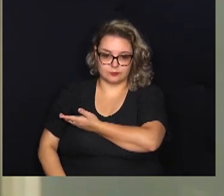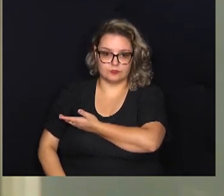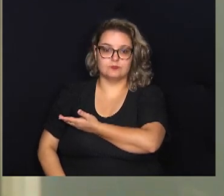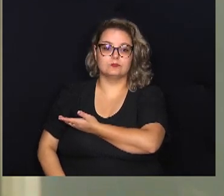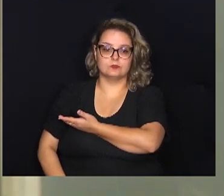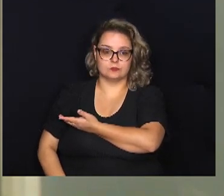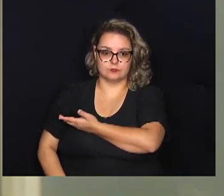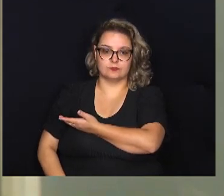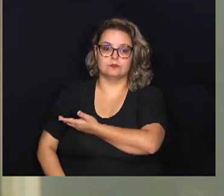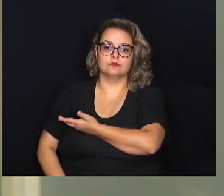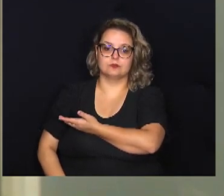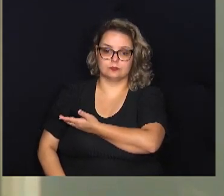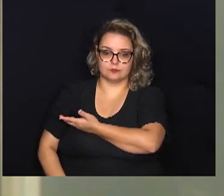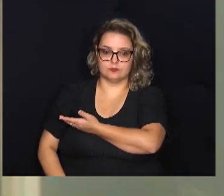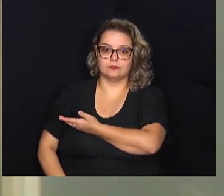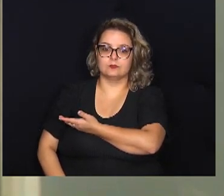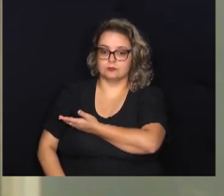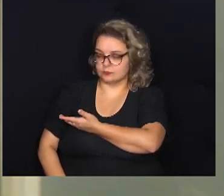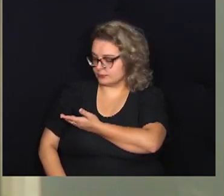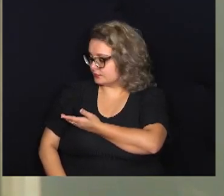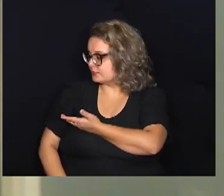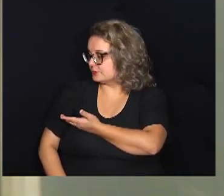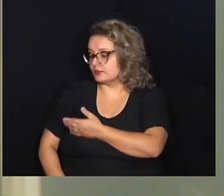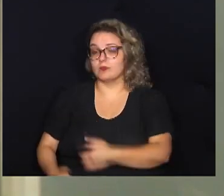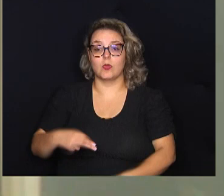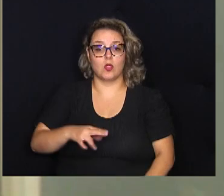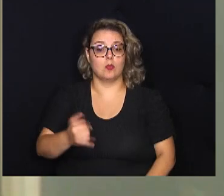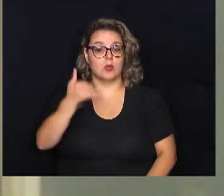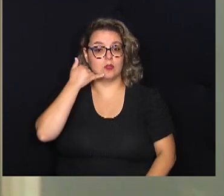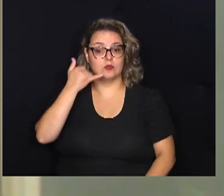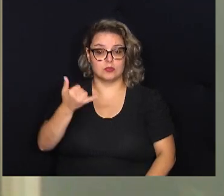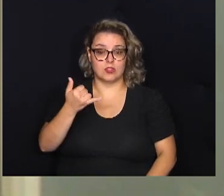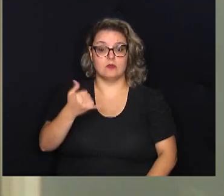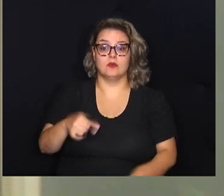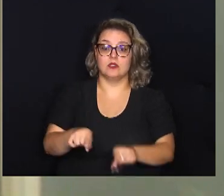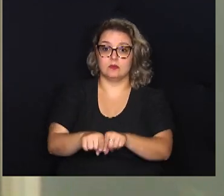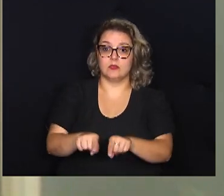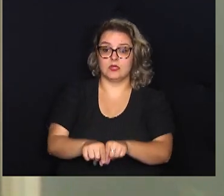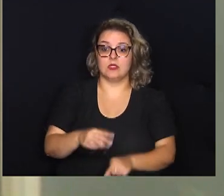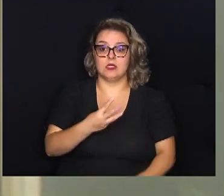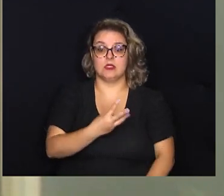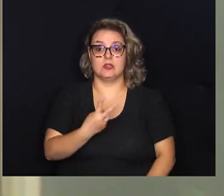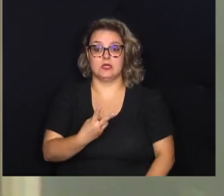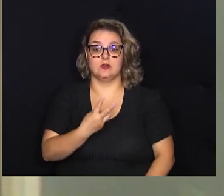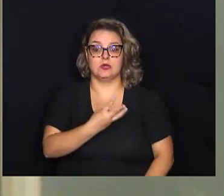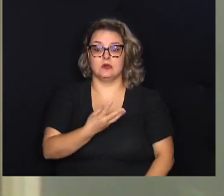1269, no 6º andar. Ou também pelo telefone, você pode contactar pelo